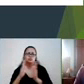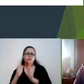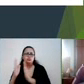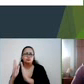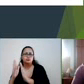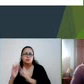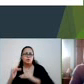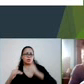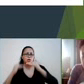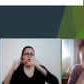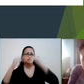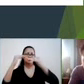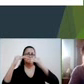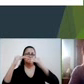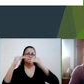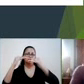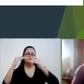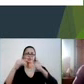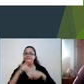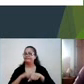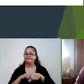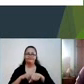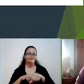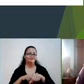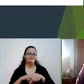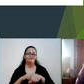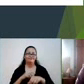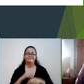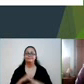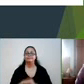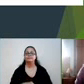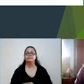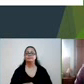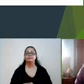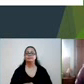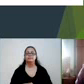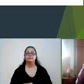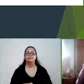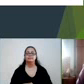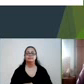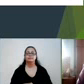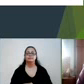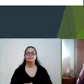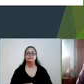vocês fazer, não vai dar tempo de eu fazer isso aqui, senão passa demais o tempo.